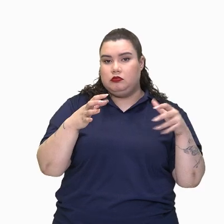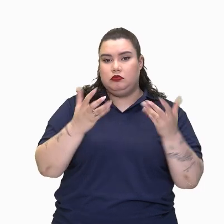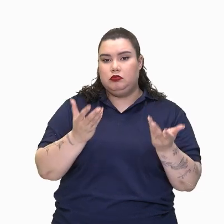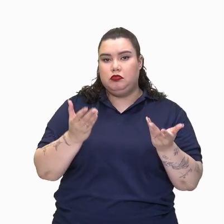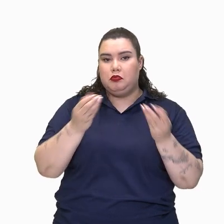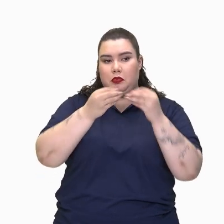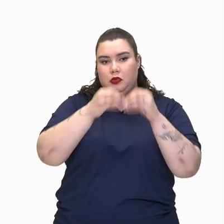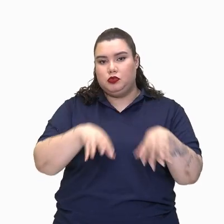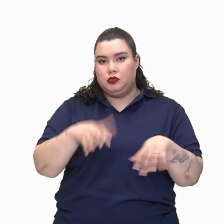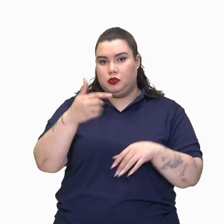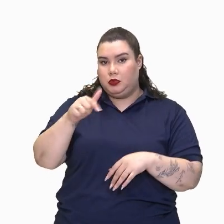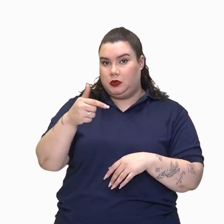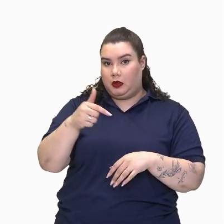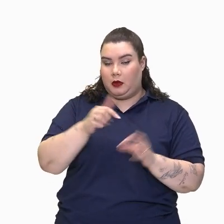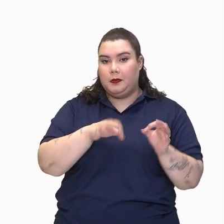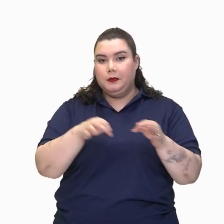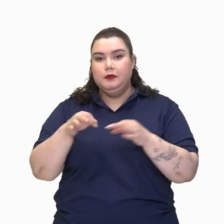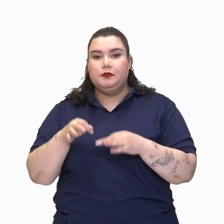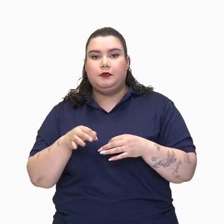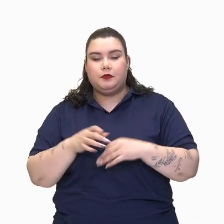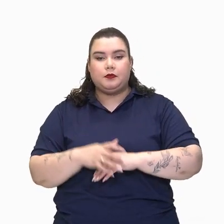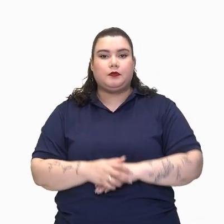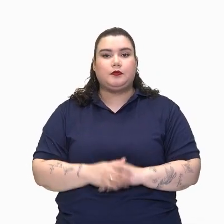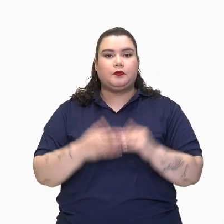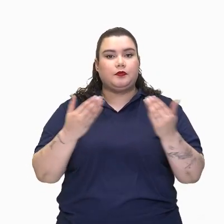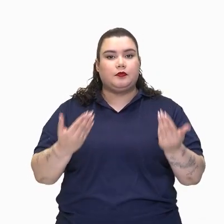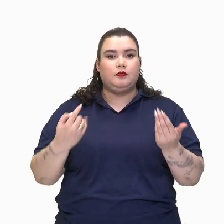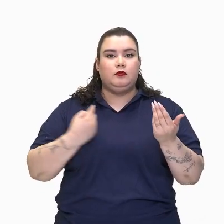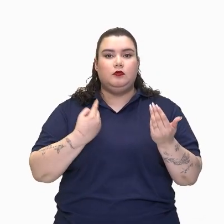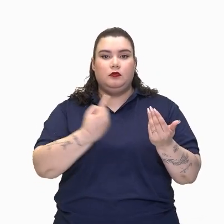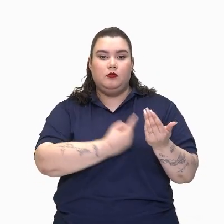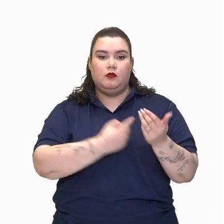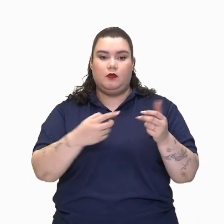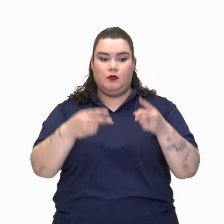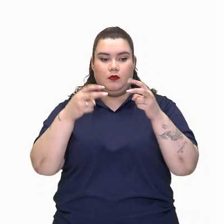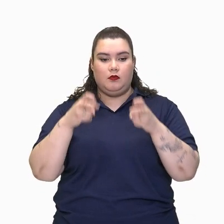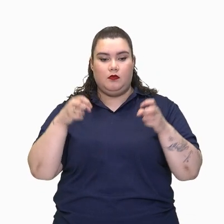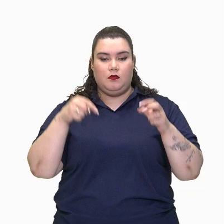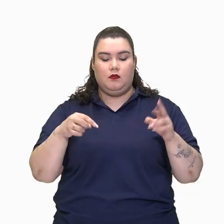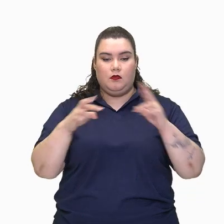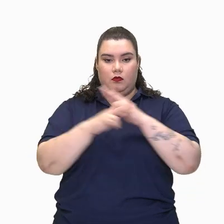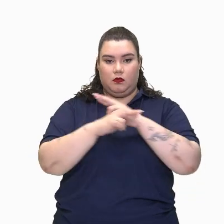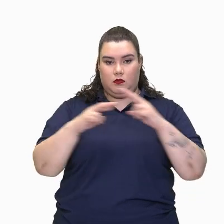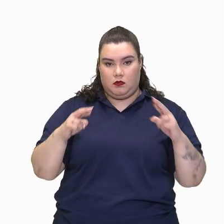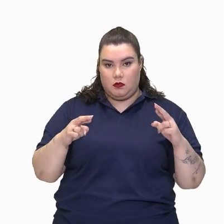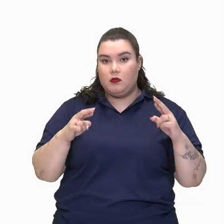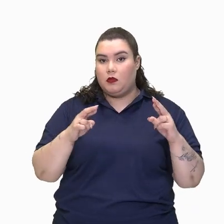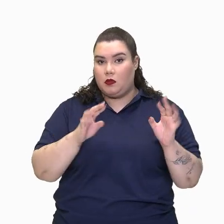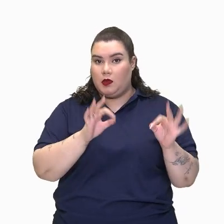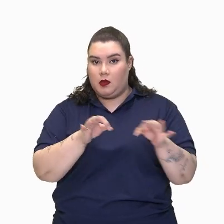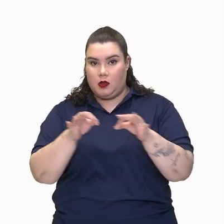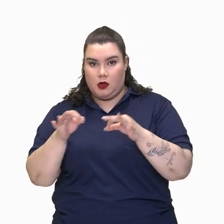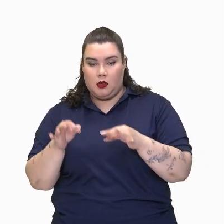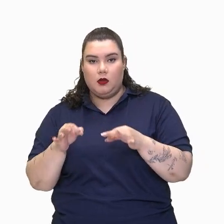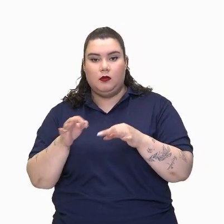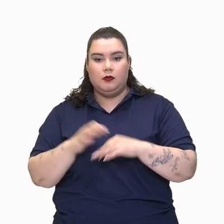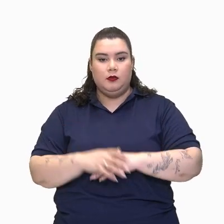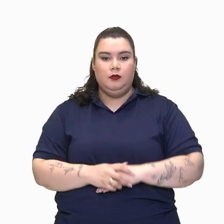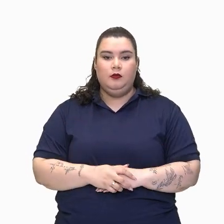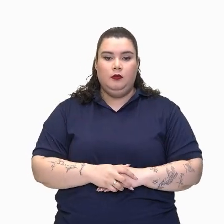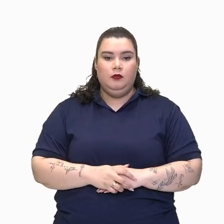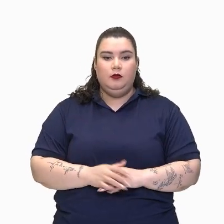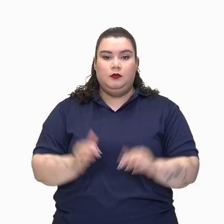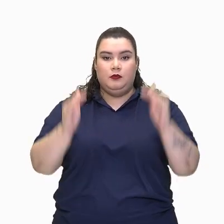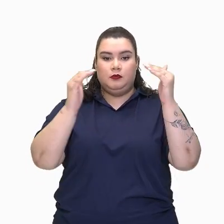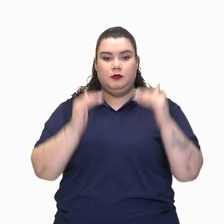ser prejudicado, né? Então, a gente observa aí essa relação do urubu quando ele vai buscar ali o seu alimento. E